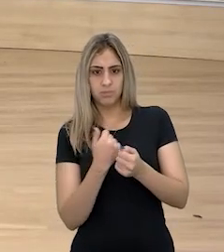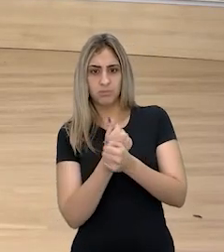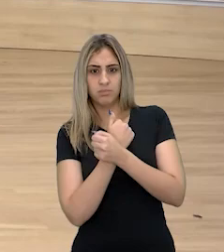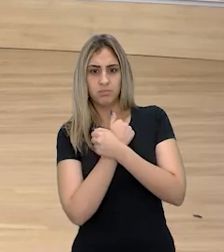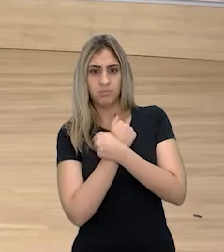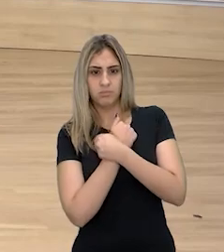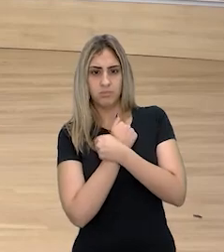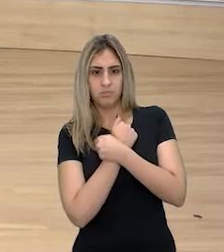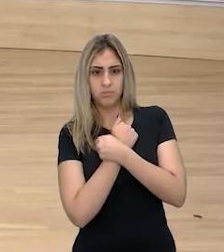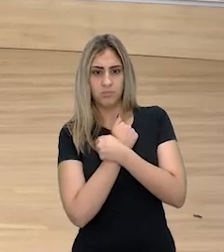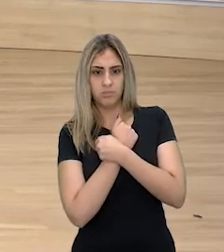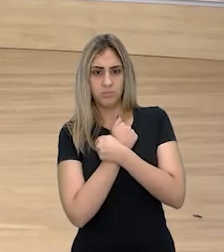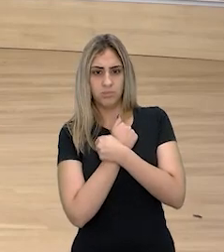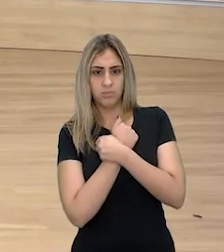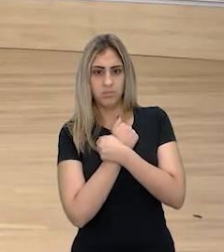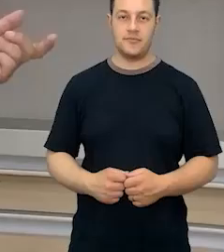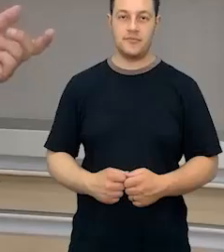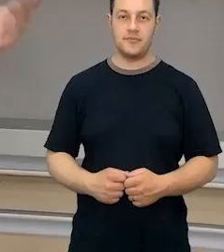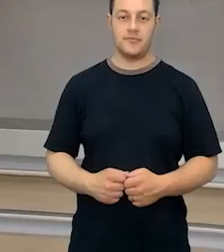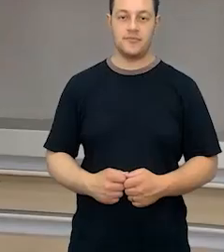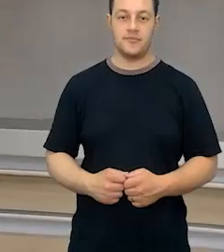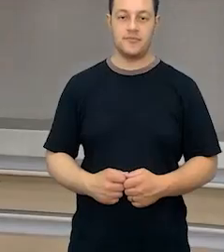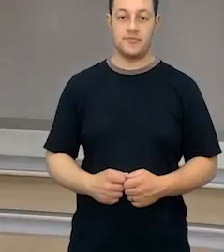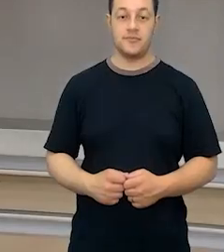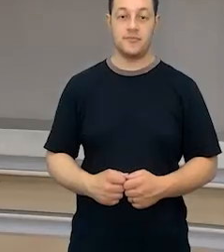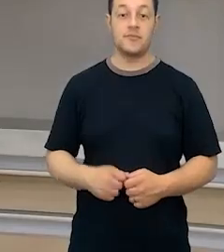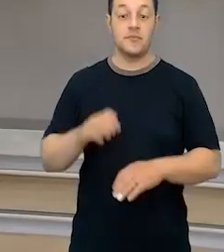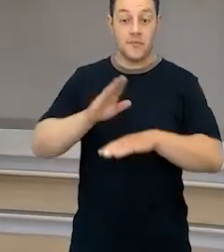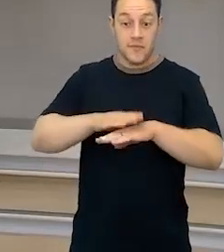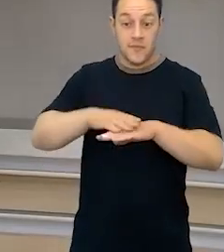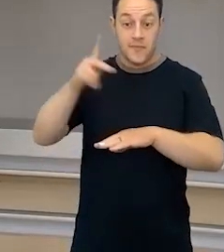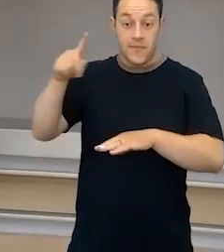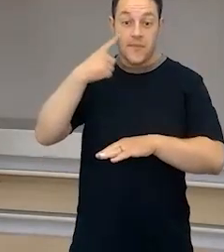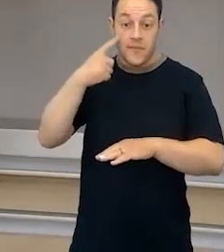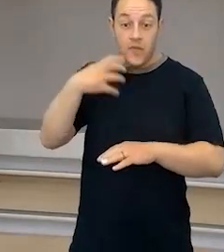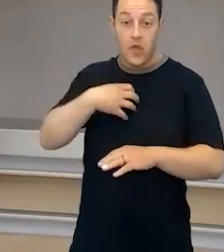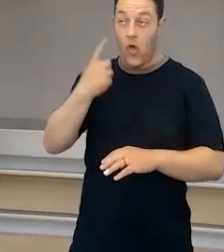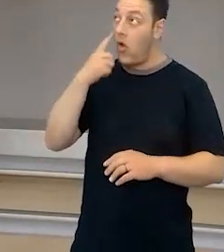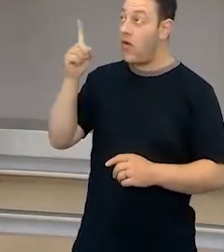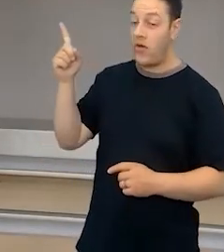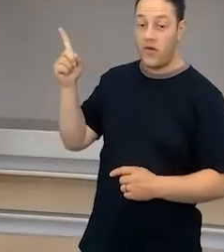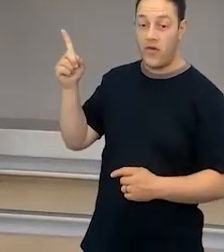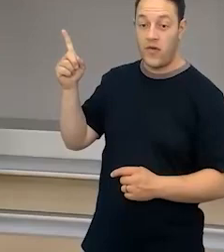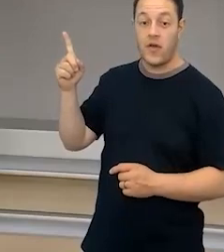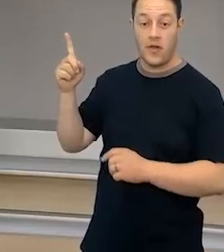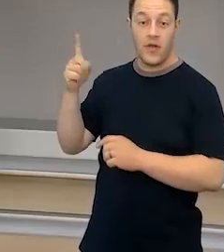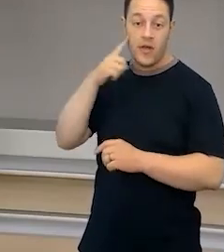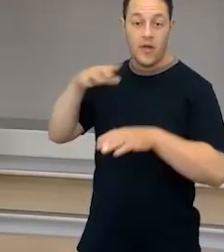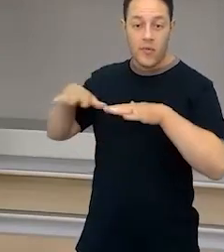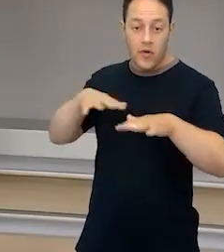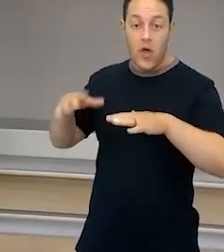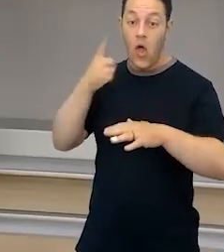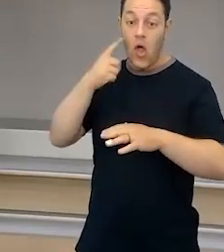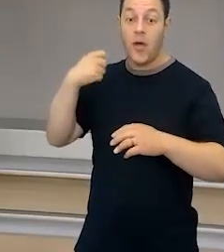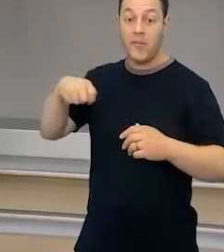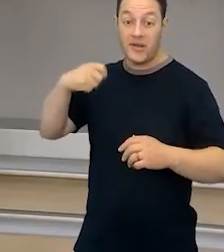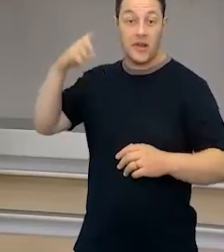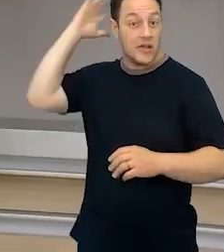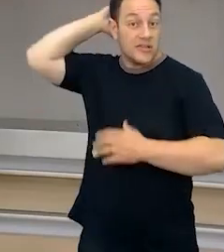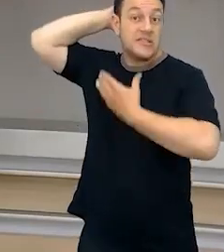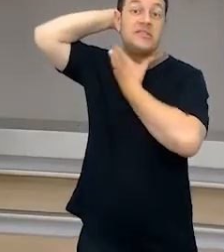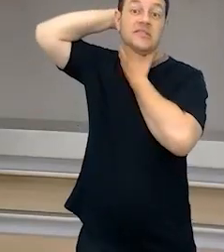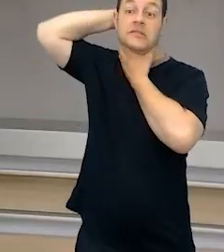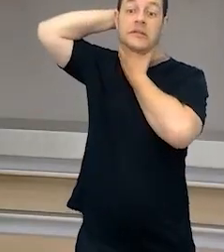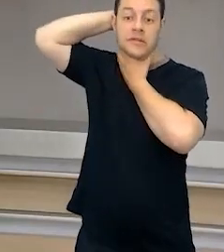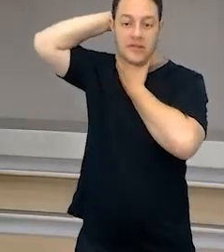esse lado aqui, ela vai pegar meu pescoço, ó. Ela vai fazer esse movimento aqui, ó, né? Vai segurar aqui e estrangular.